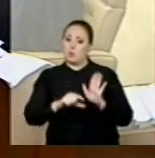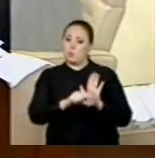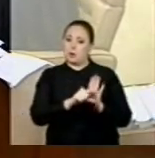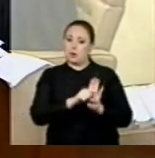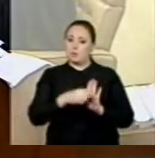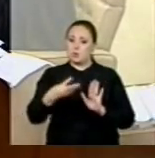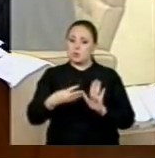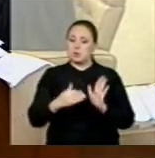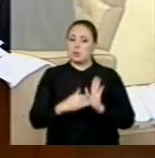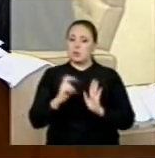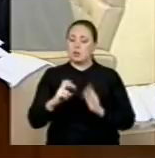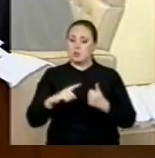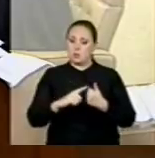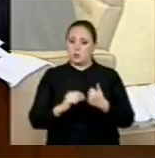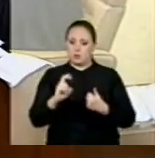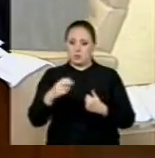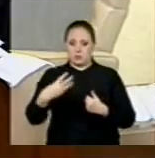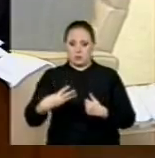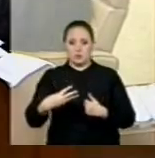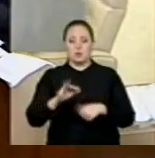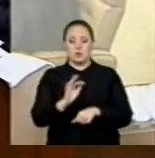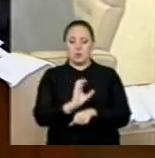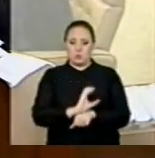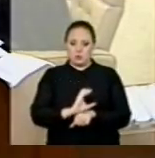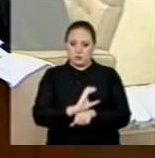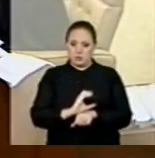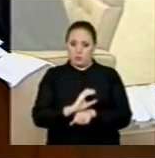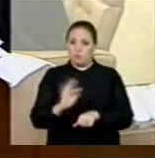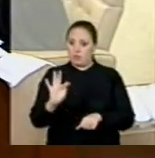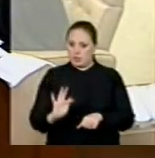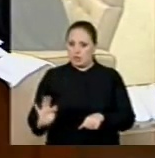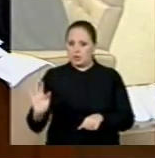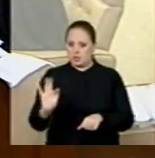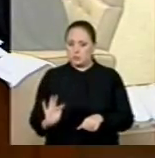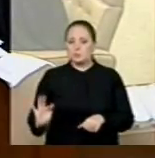a 5º do artigo 53 da Constituição Federal. E